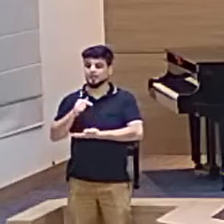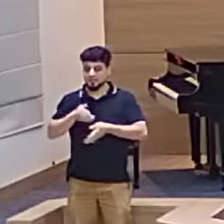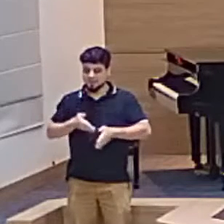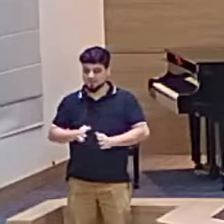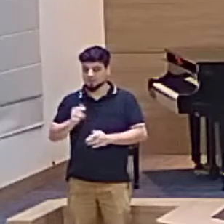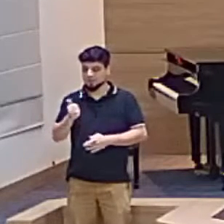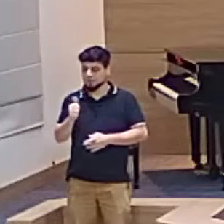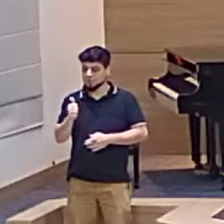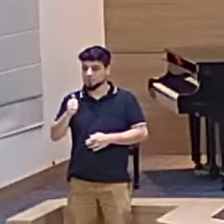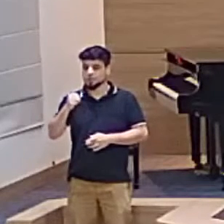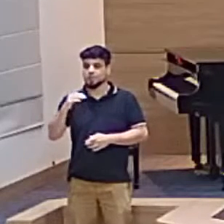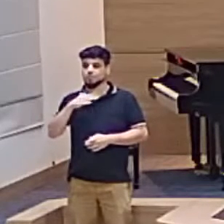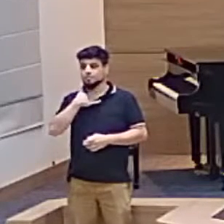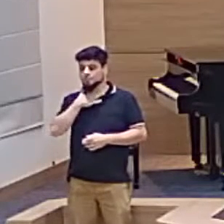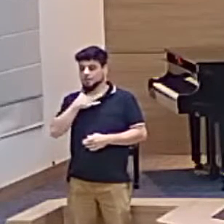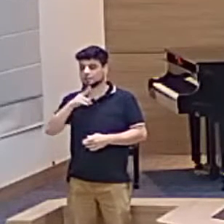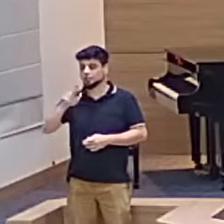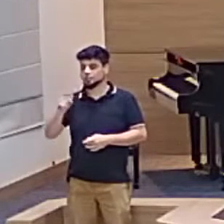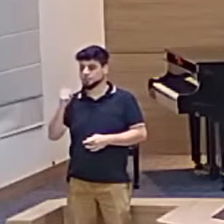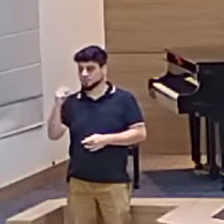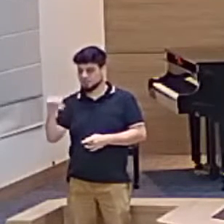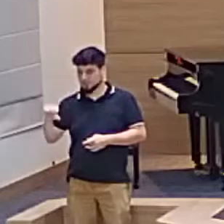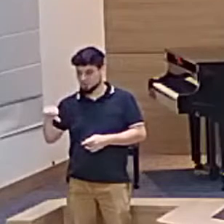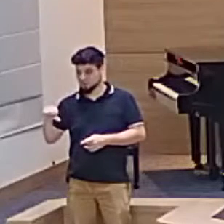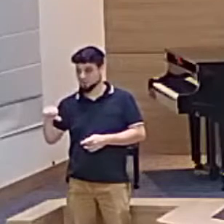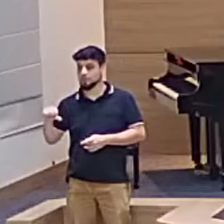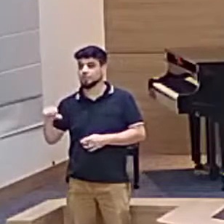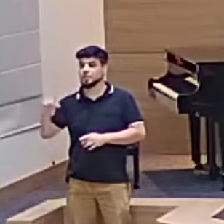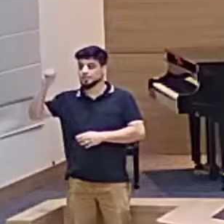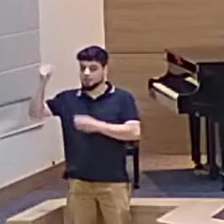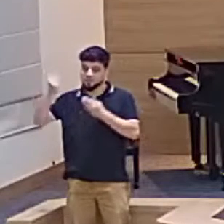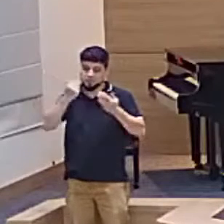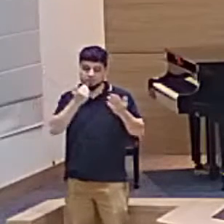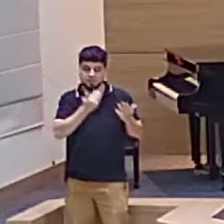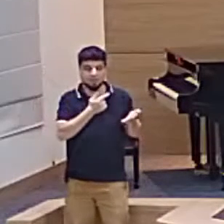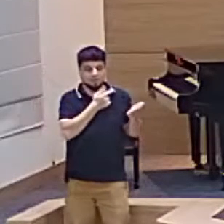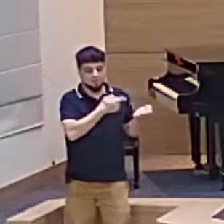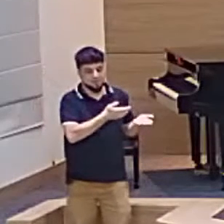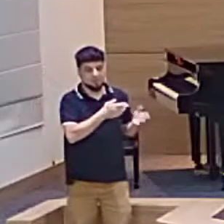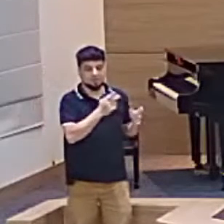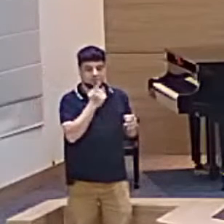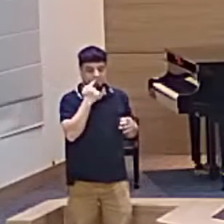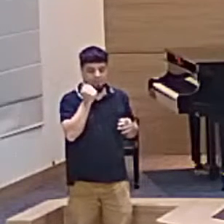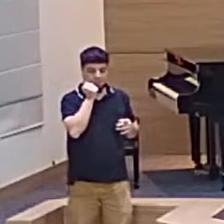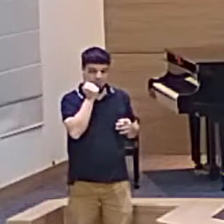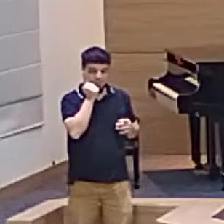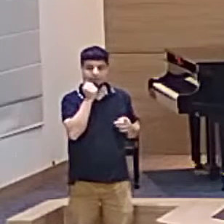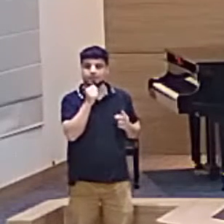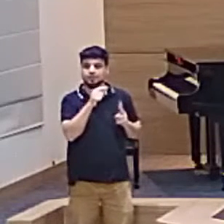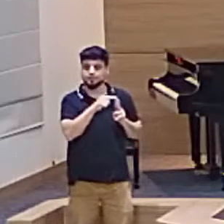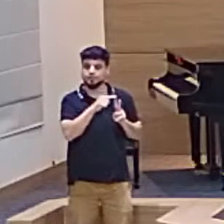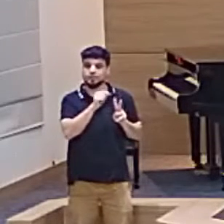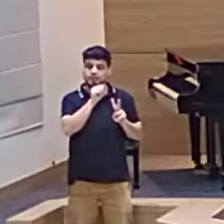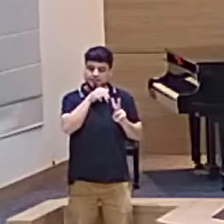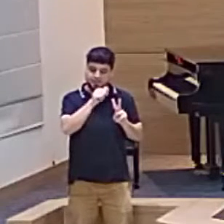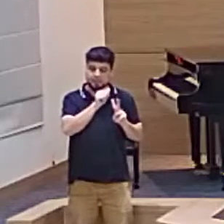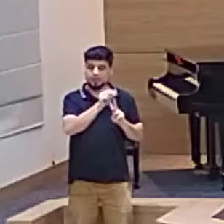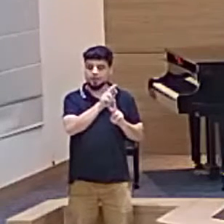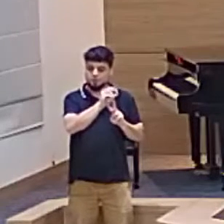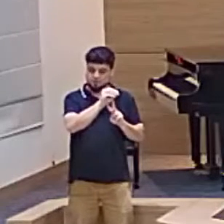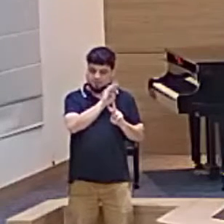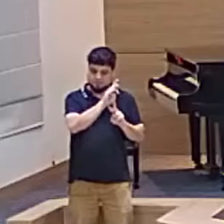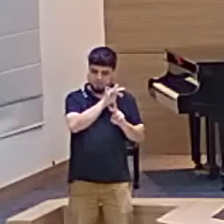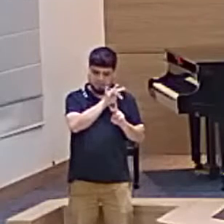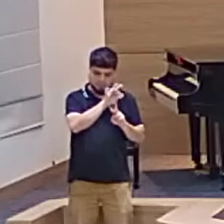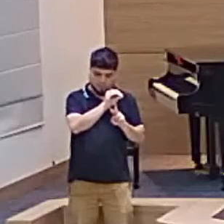março de 2019 herança do Senhor e dos seus pais Ana Paula e Roberto Rocha cumprindo assim